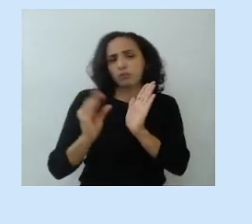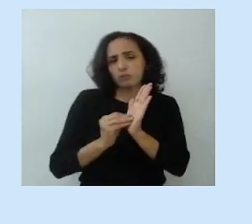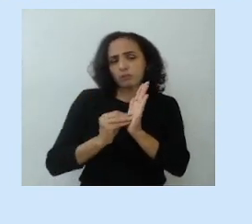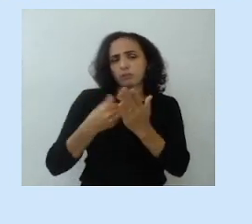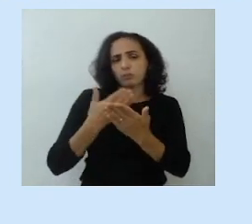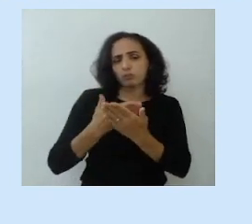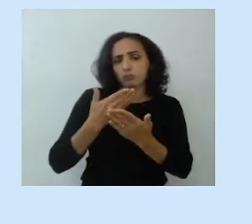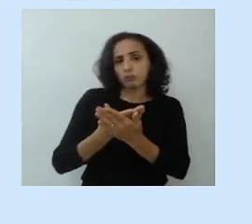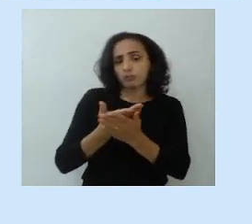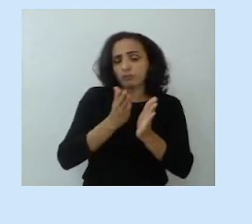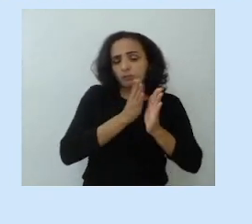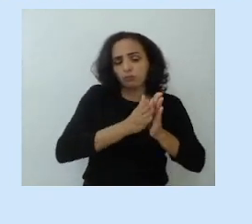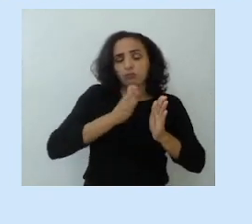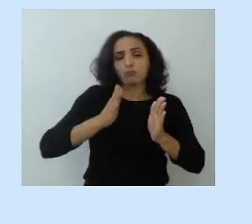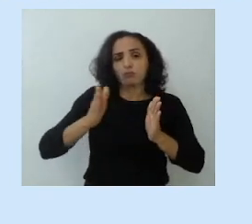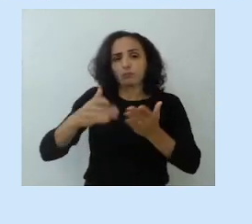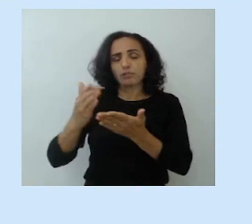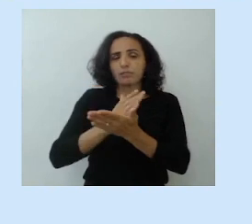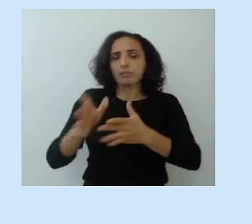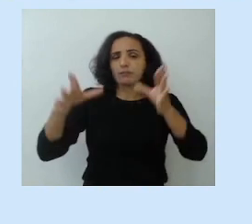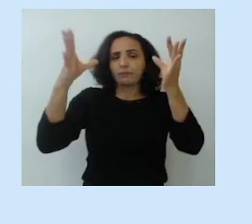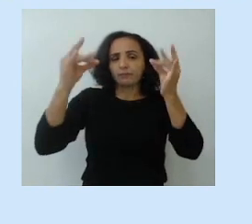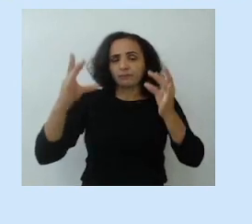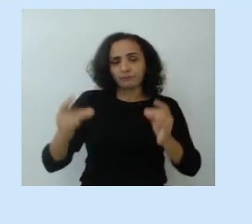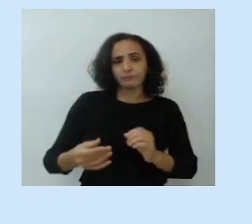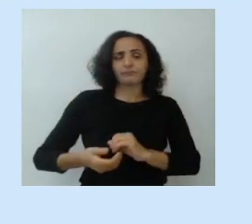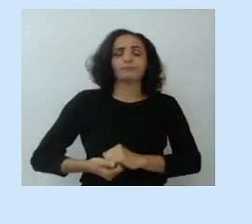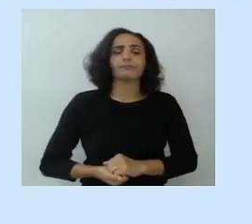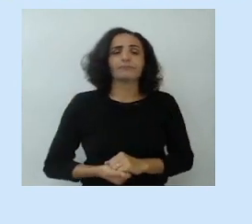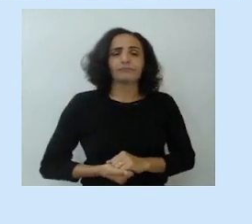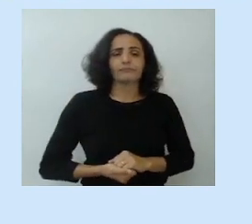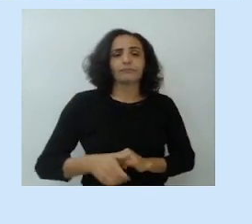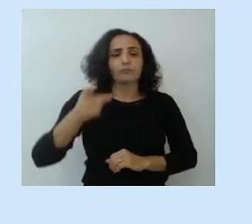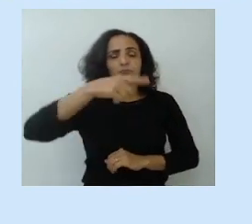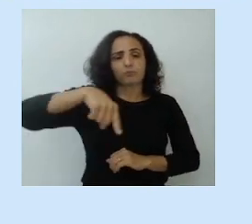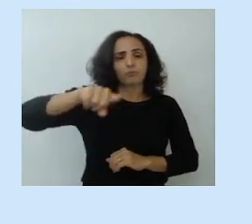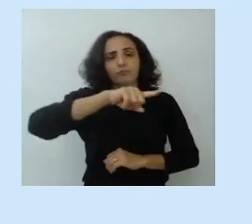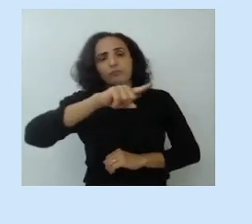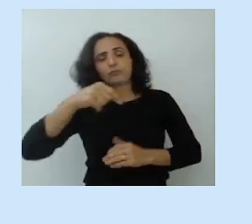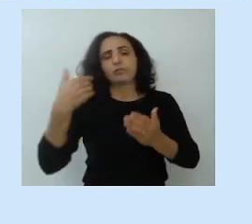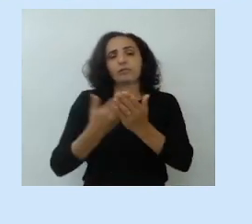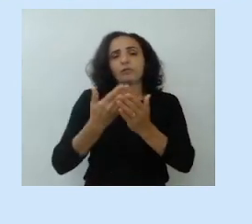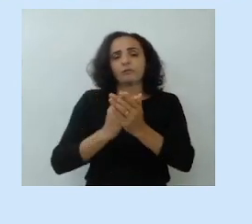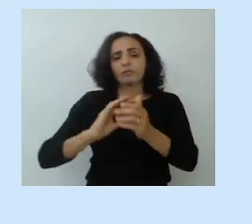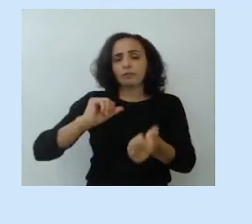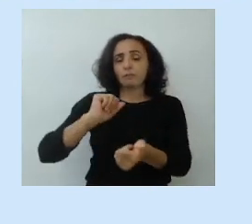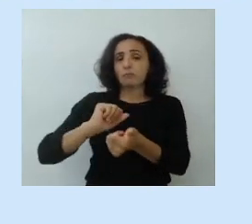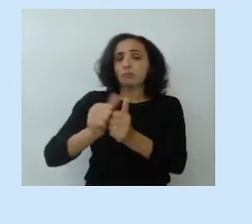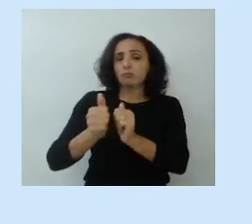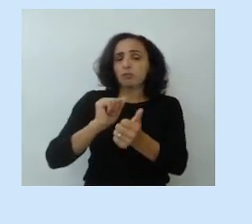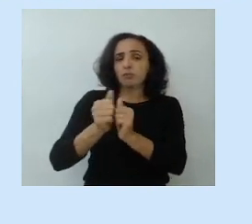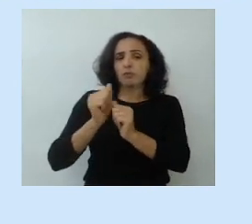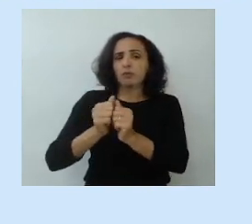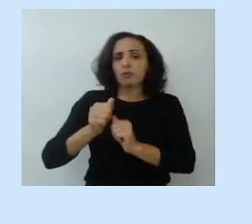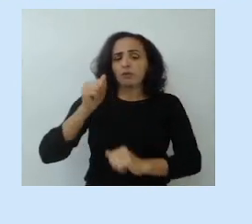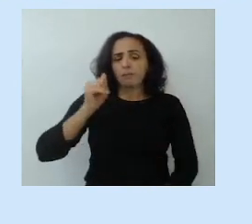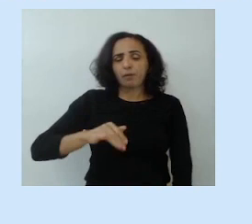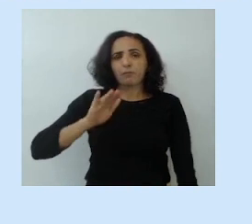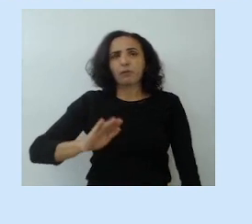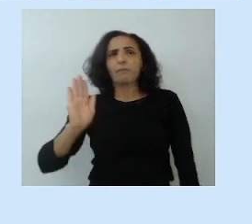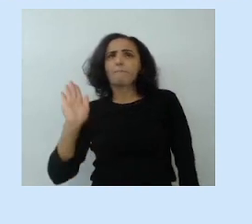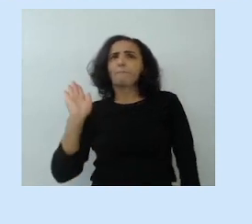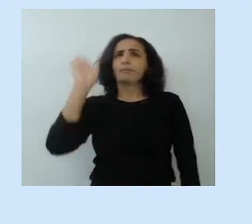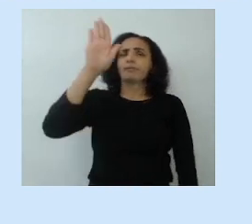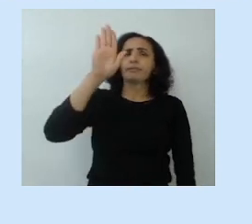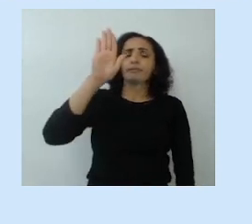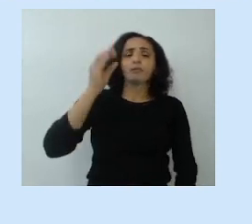funções polinomiais do segundo grau. Então, aí se aplica nos esportes, por exemplo, como no arremesso de uma bola de